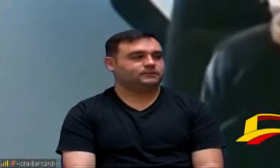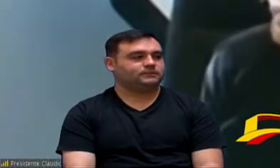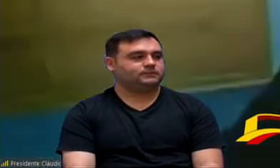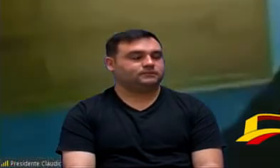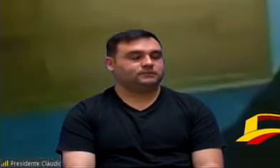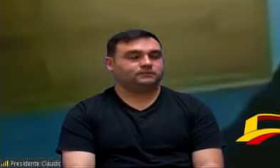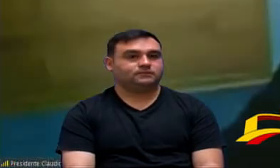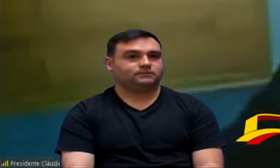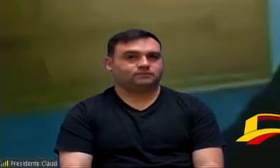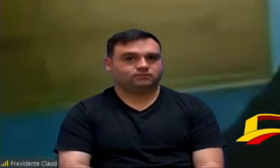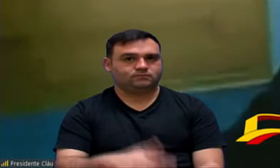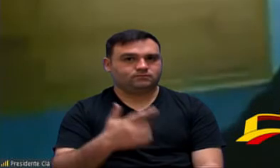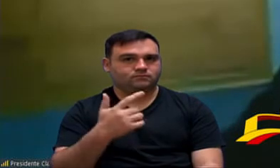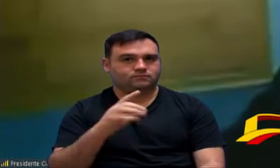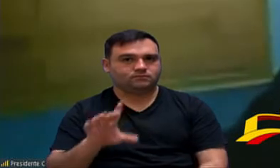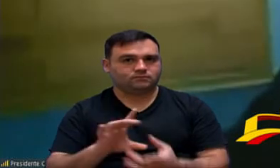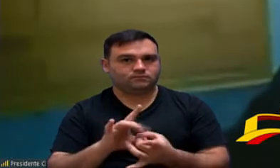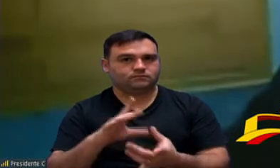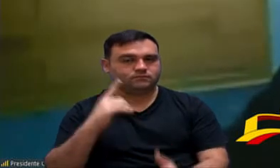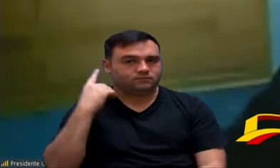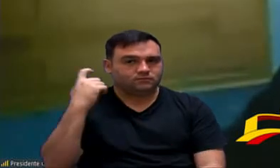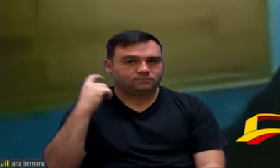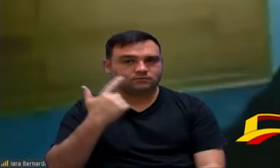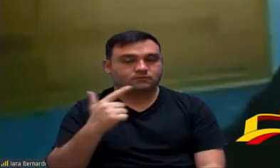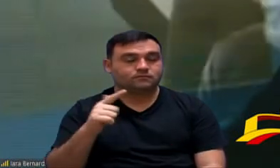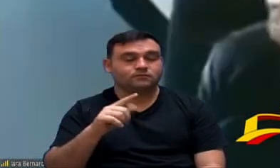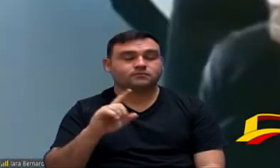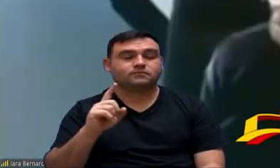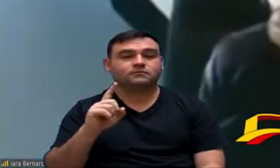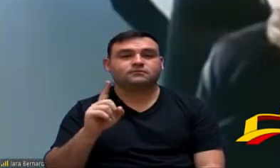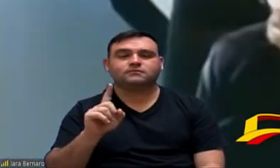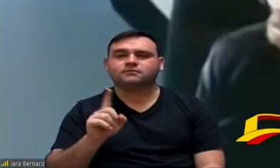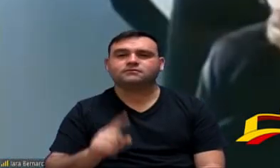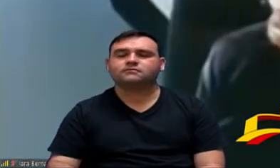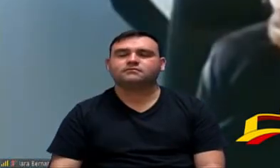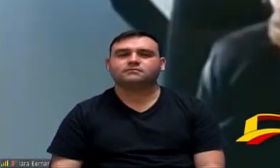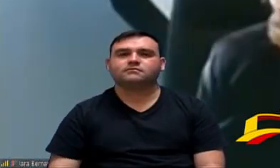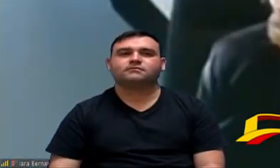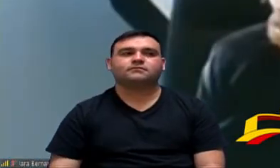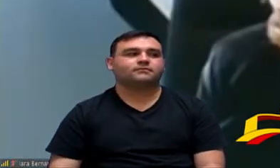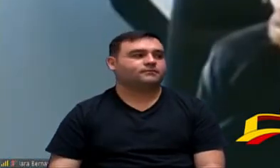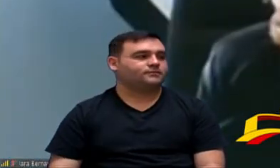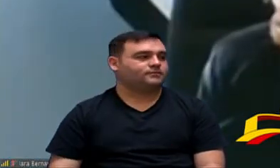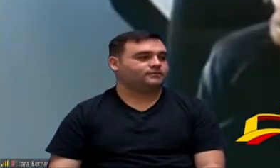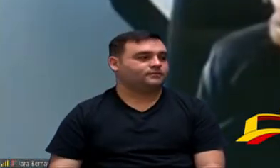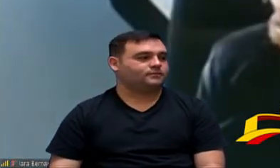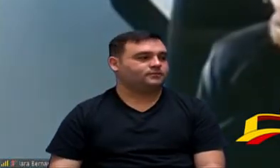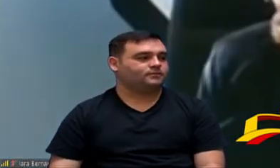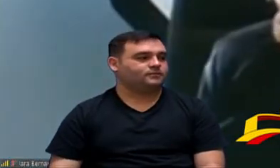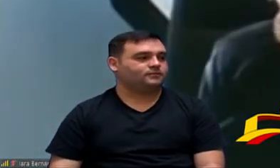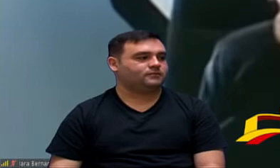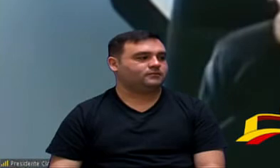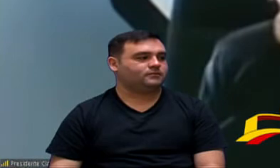Vereador Yara, não está liberado o som? Está liberado. Vossa Excelência tem que liberar aí.